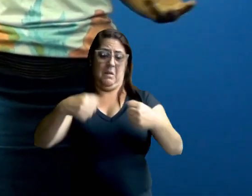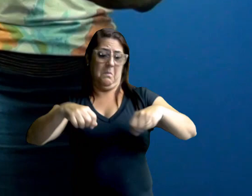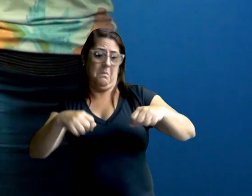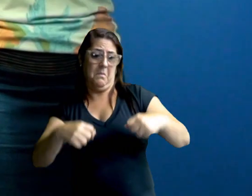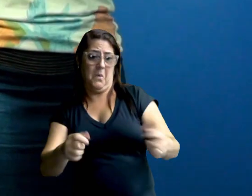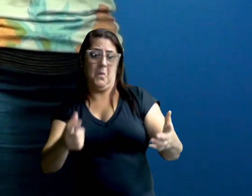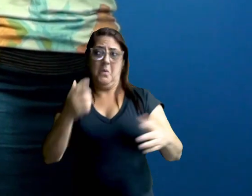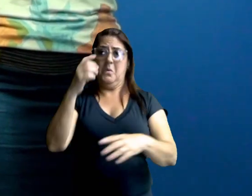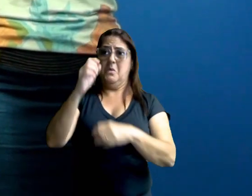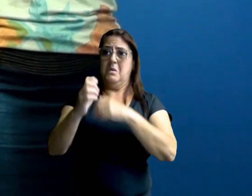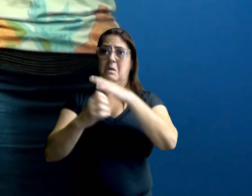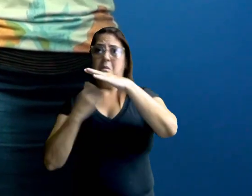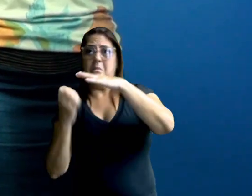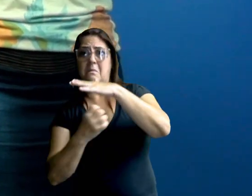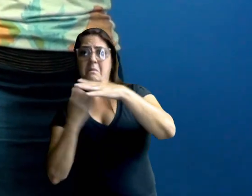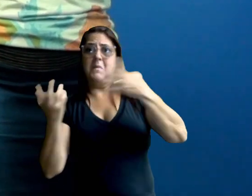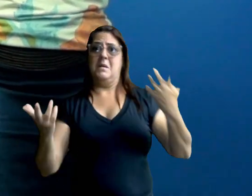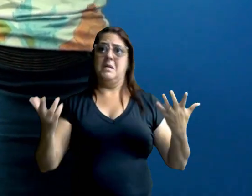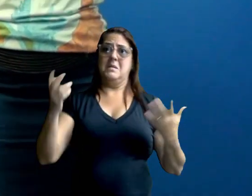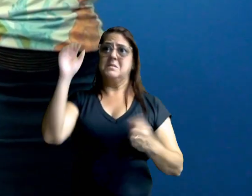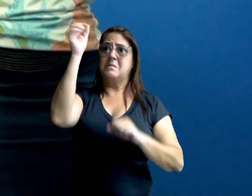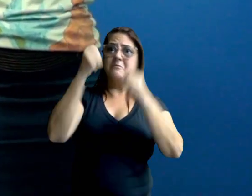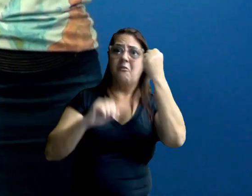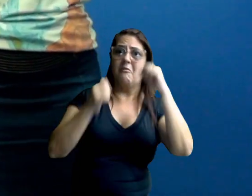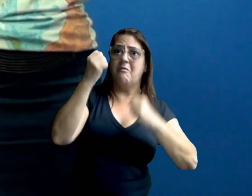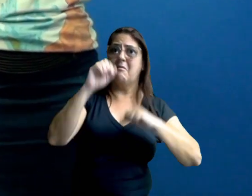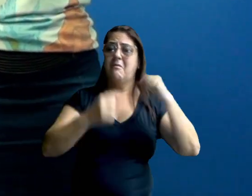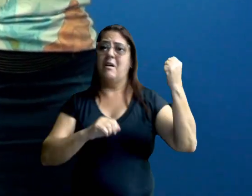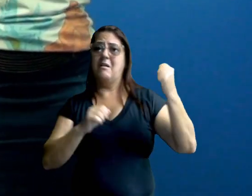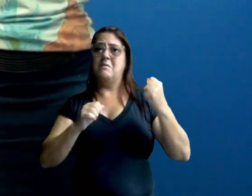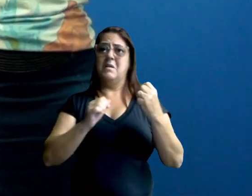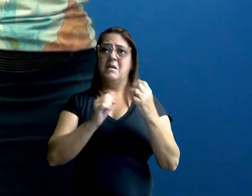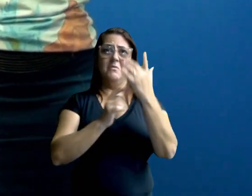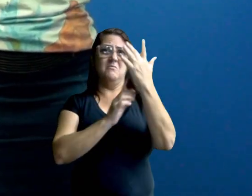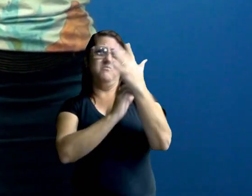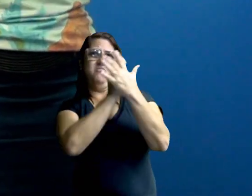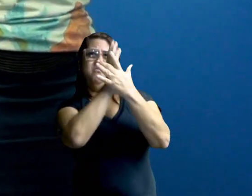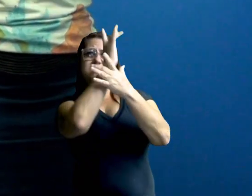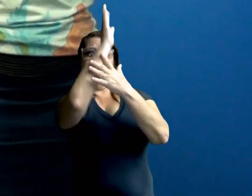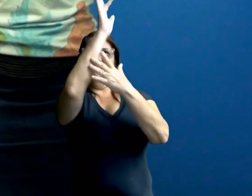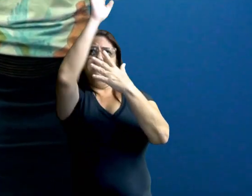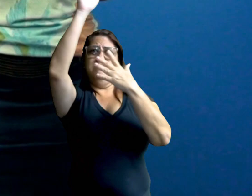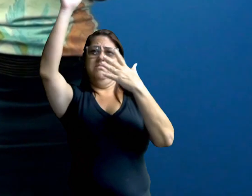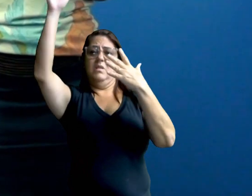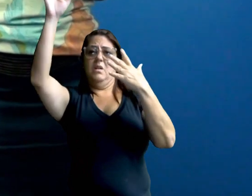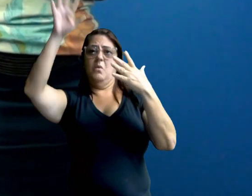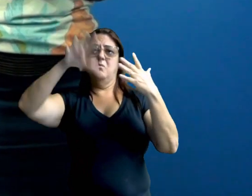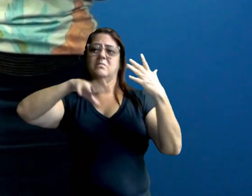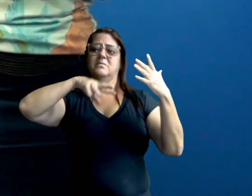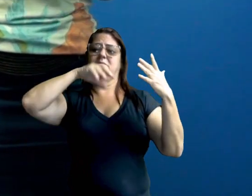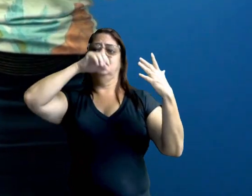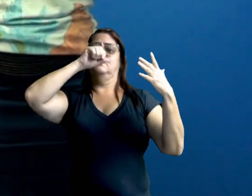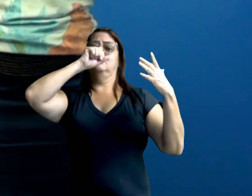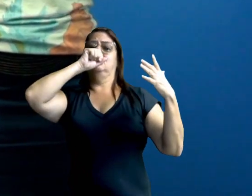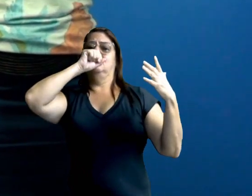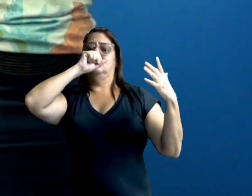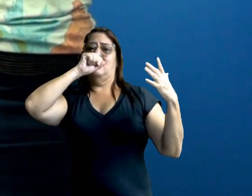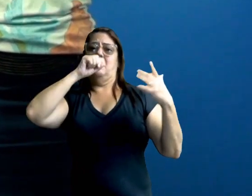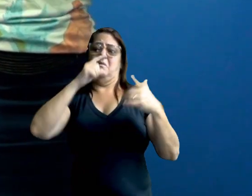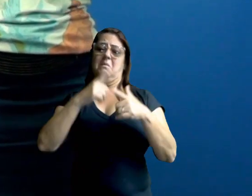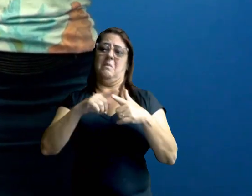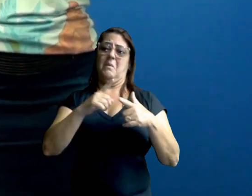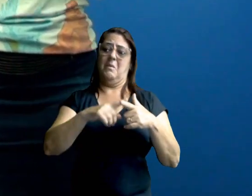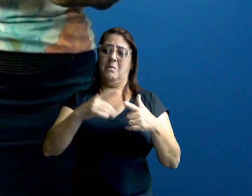de usinas que soltam aí rejeitos, soltam aí fumaça, que polui o meio ambiente aí, né?